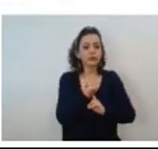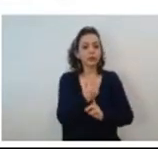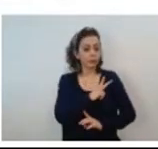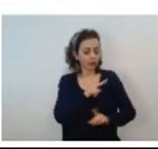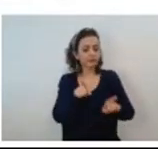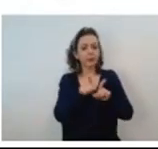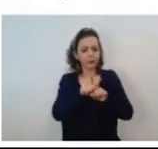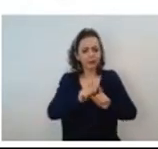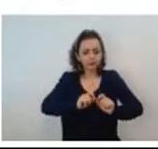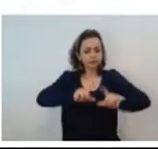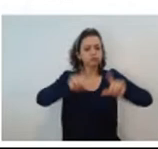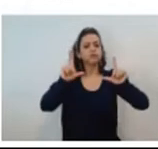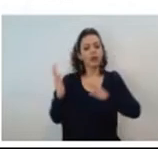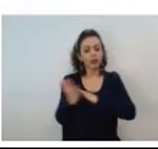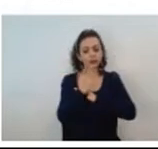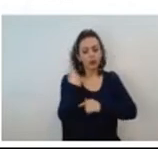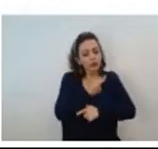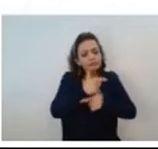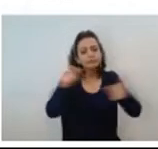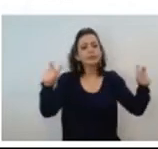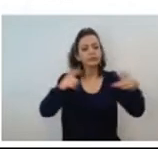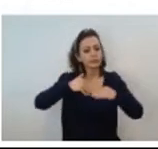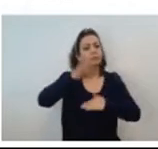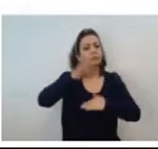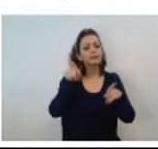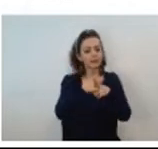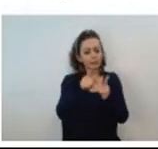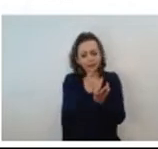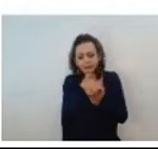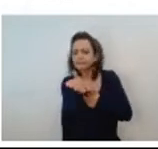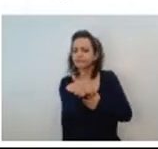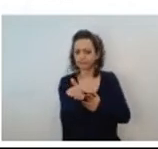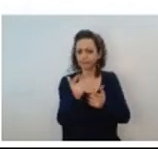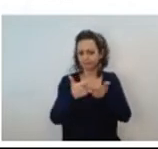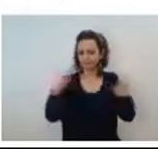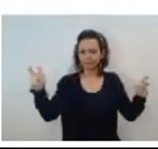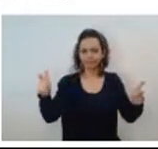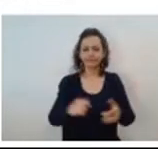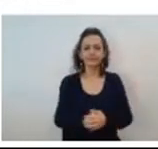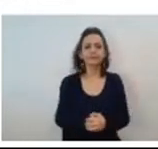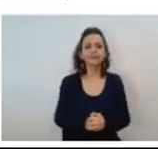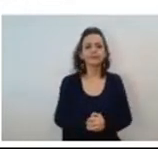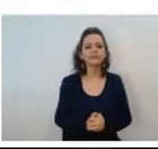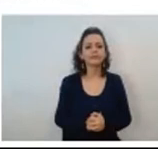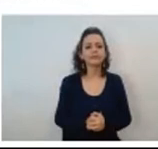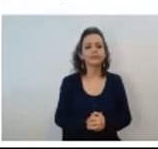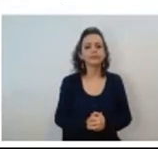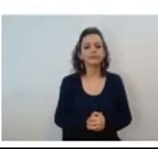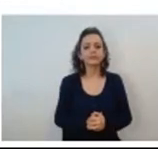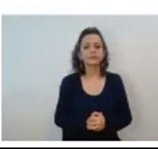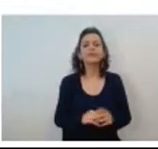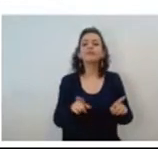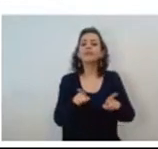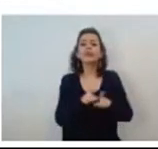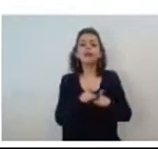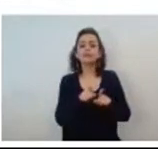e com mais segurança dentro desse princípio é a gente também teve avanços significativos né que vocês a gente vai ter um